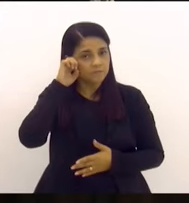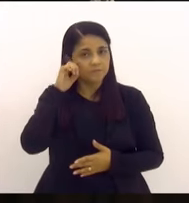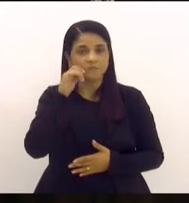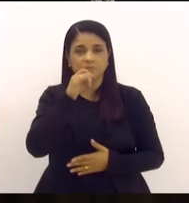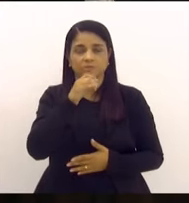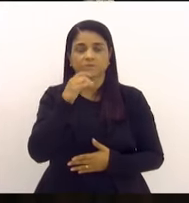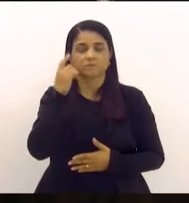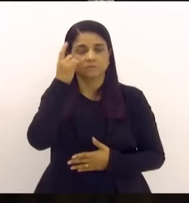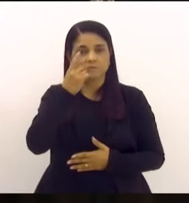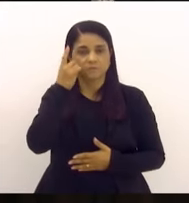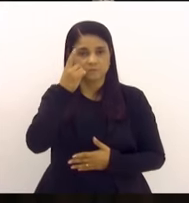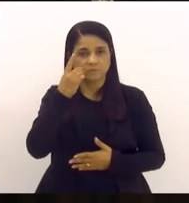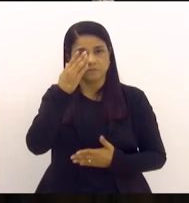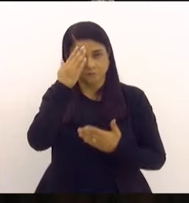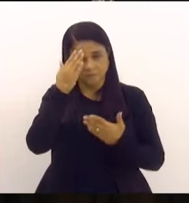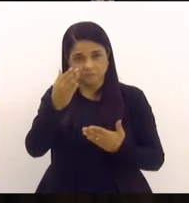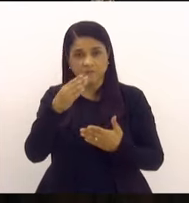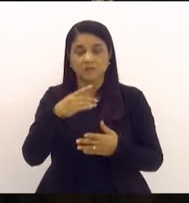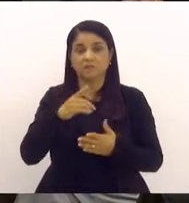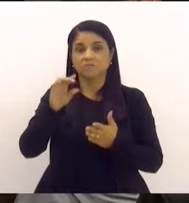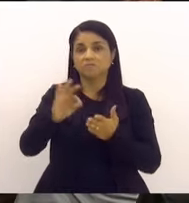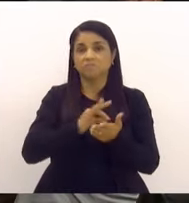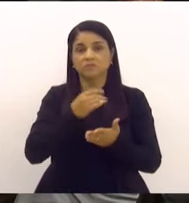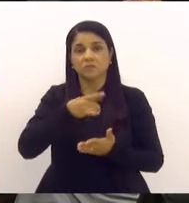Próximo orador inscrito, deputado Luiz Paulo.